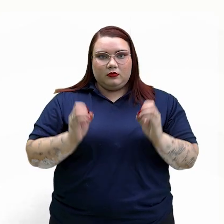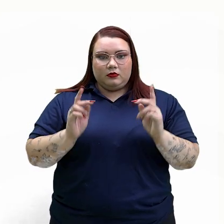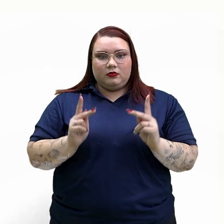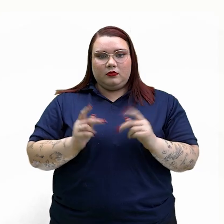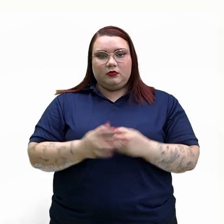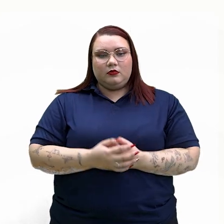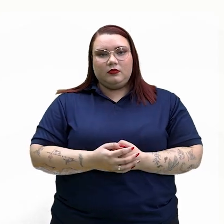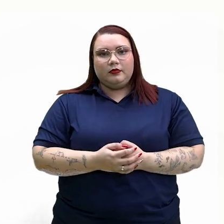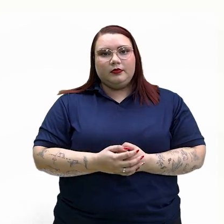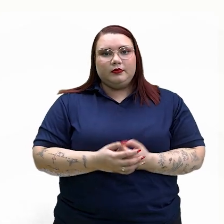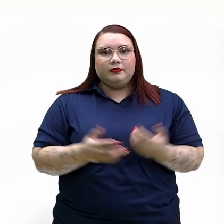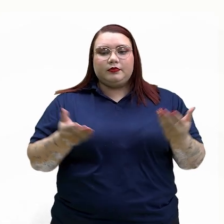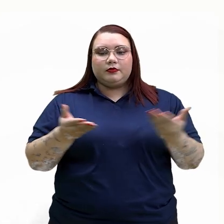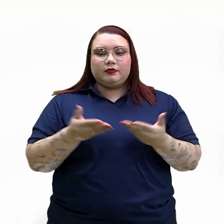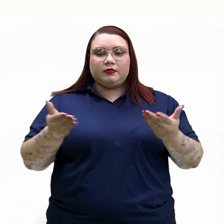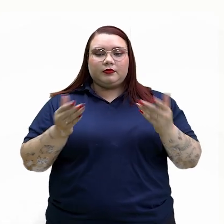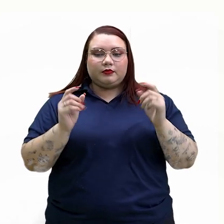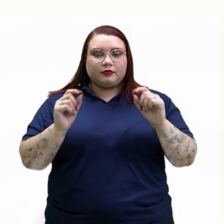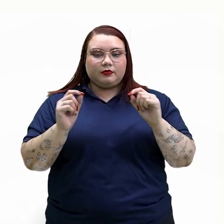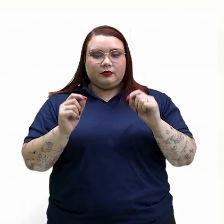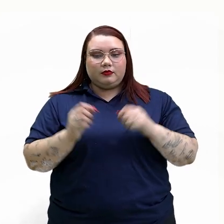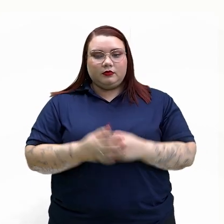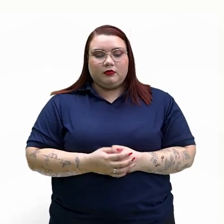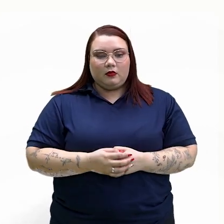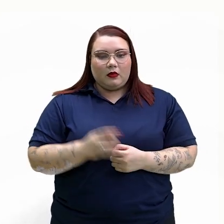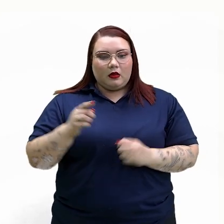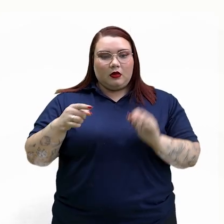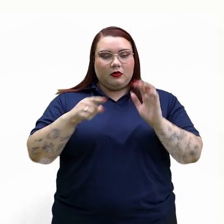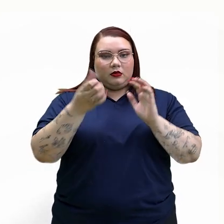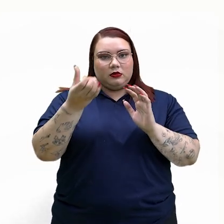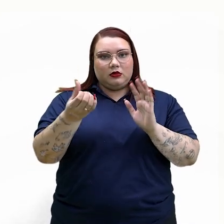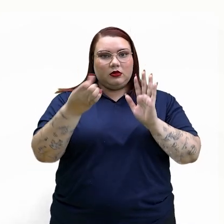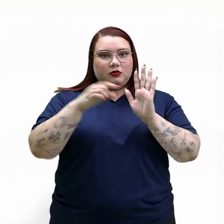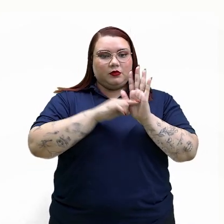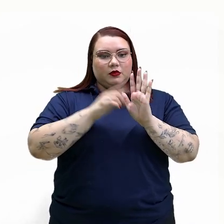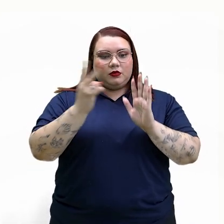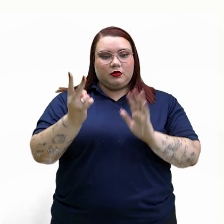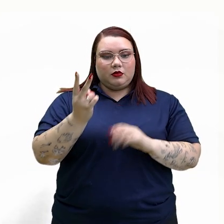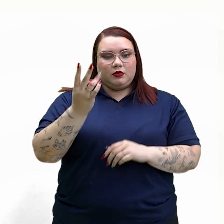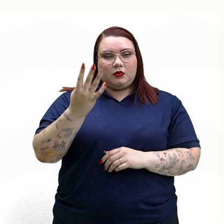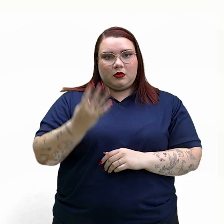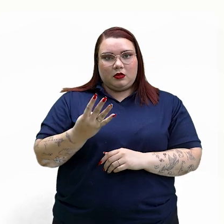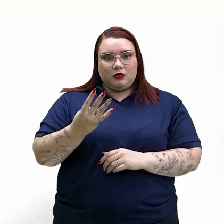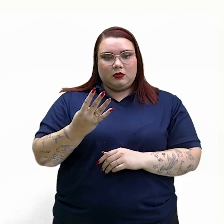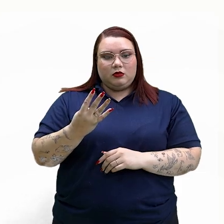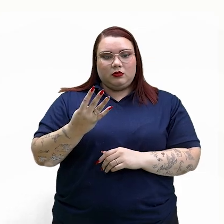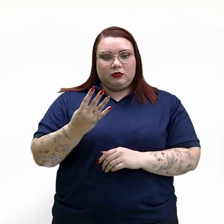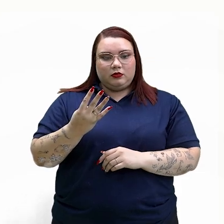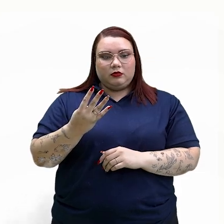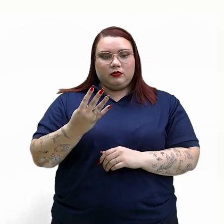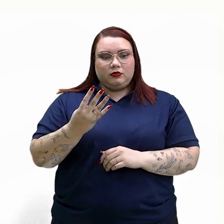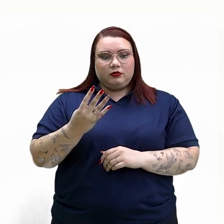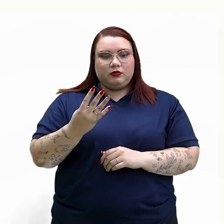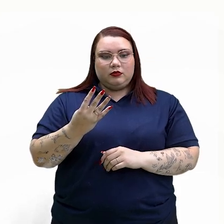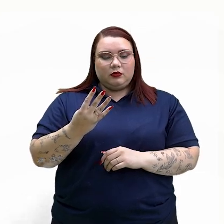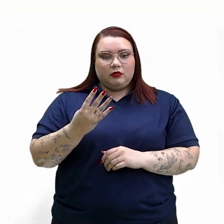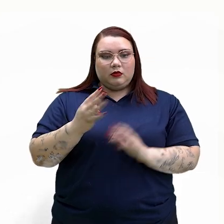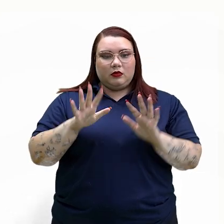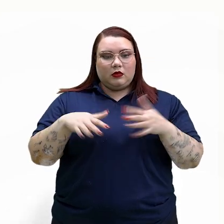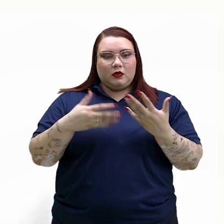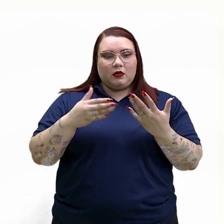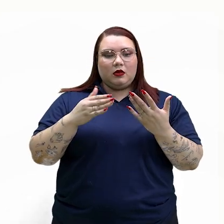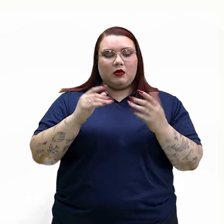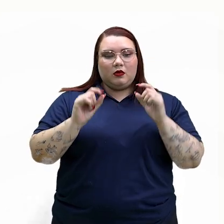Correto. E agora? Vou fazer essa subtração. Ó. 6 menos 2, 4. Então, a soma dos